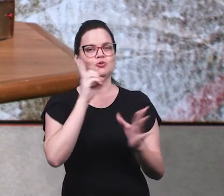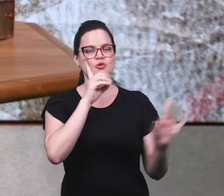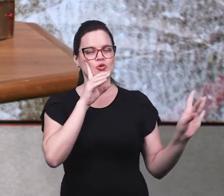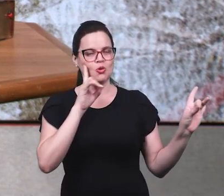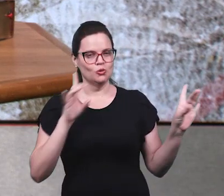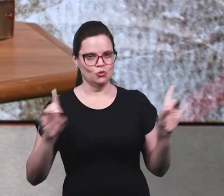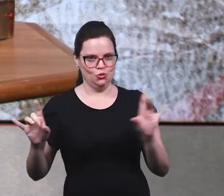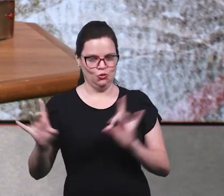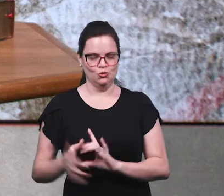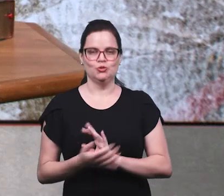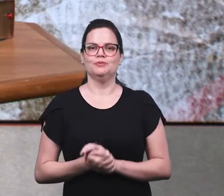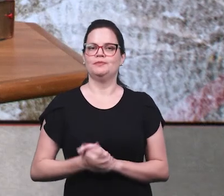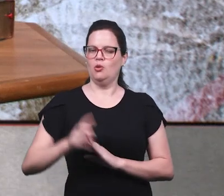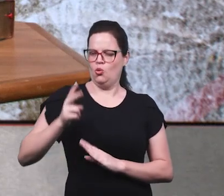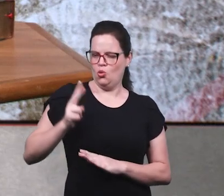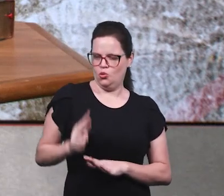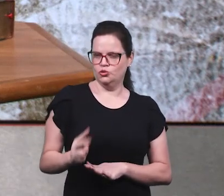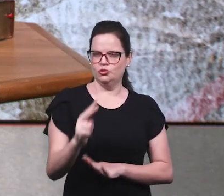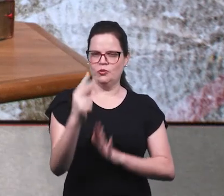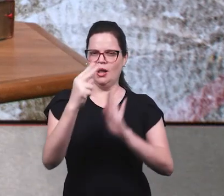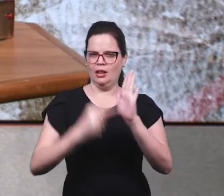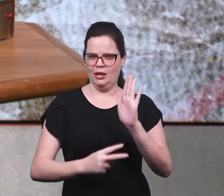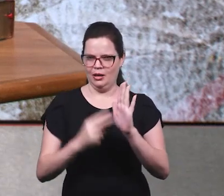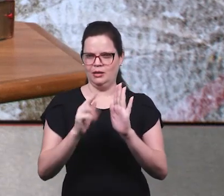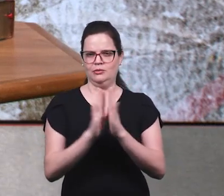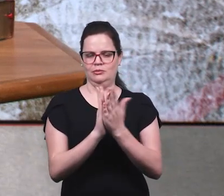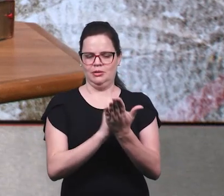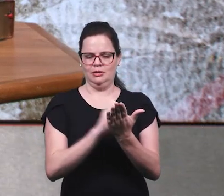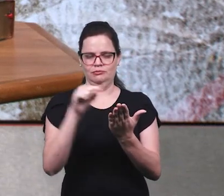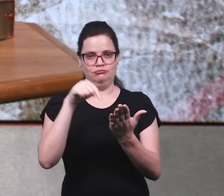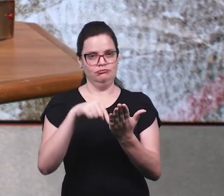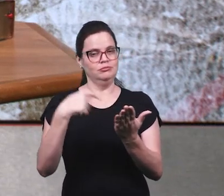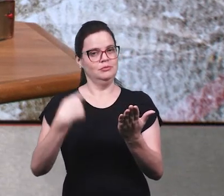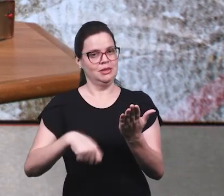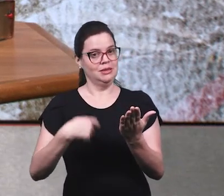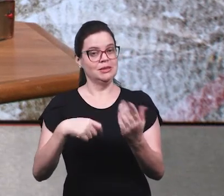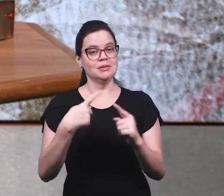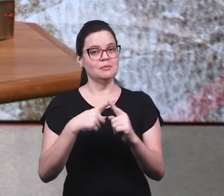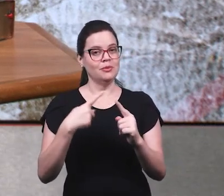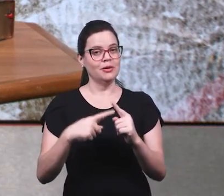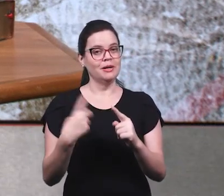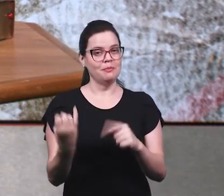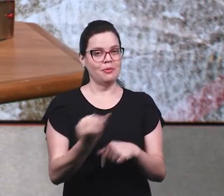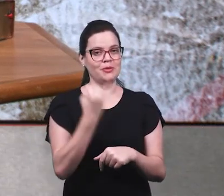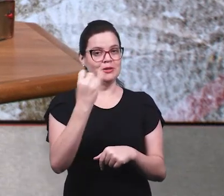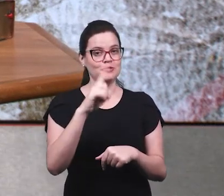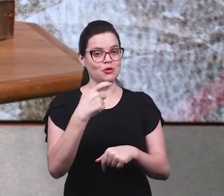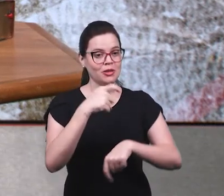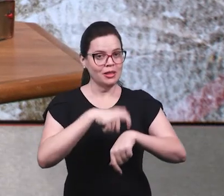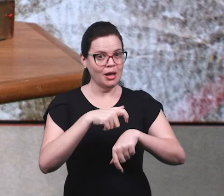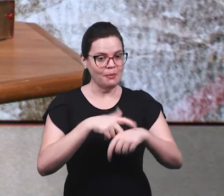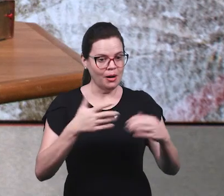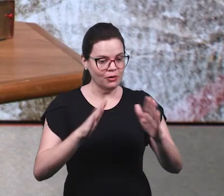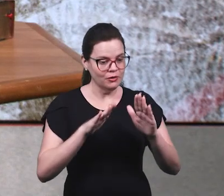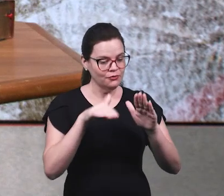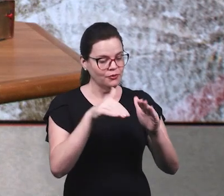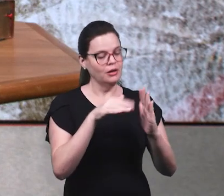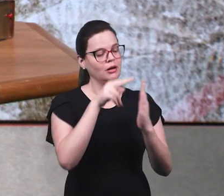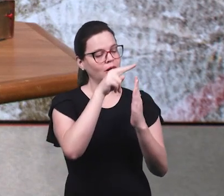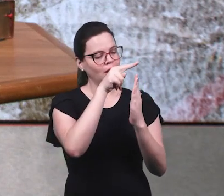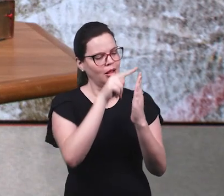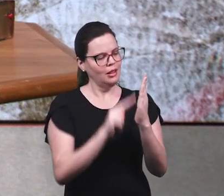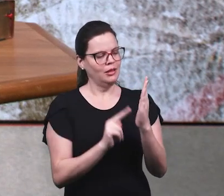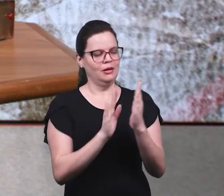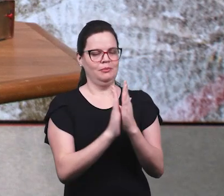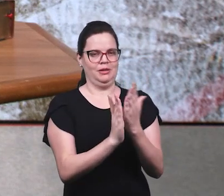dar continuidade à leitura da Palavra de Deus, o tempo do nosso dia que nós reservamos para conhecer